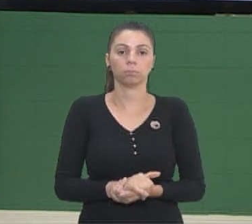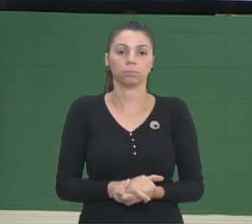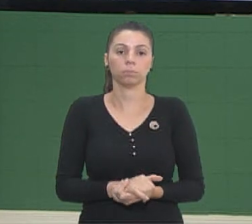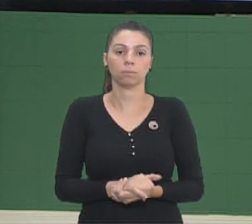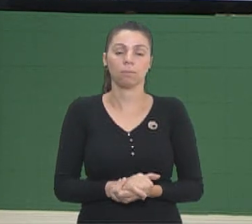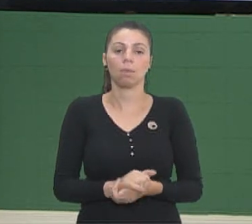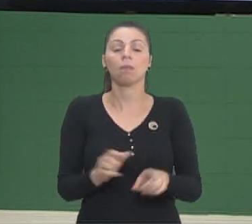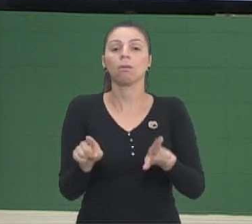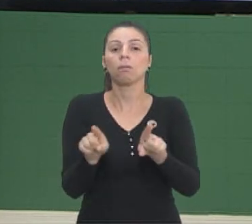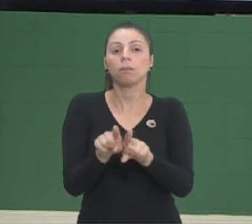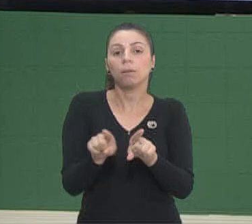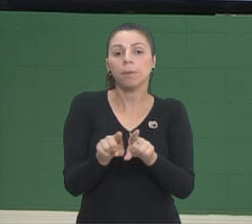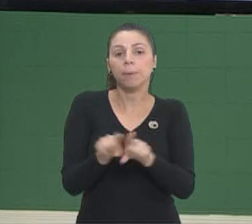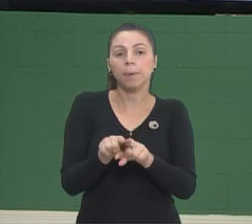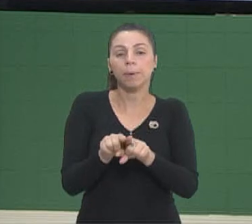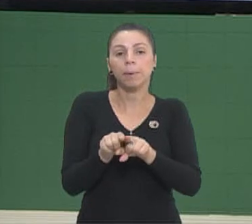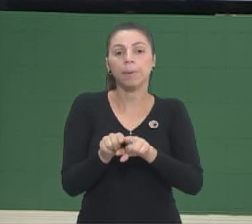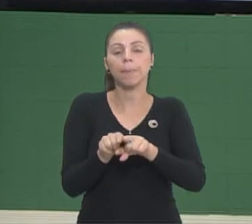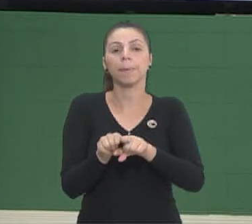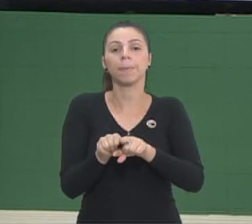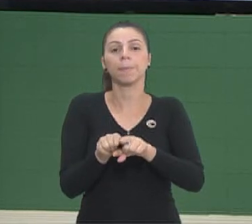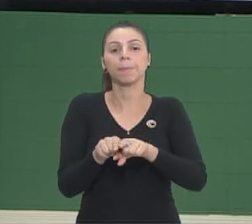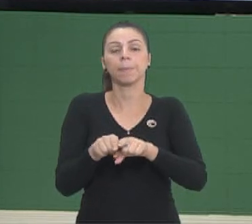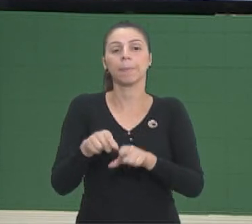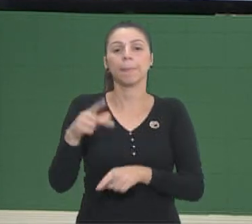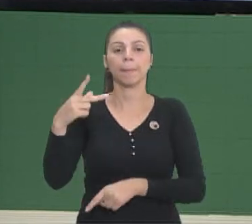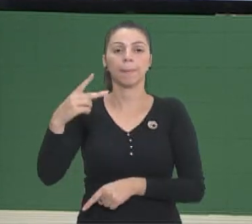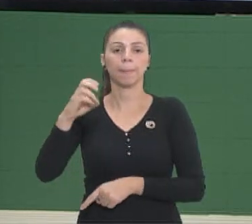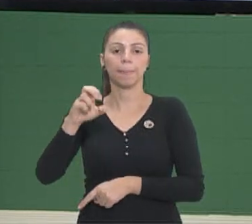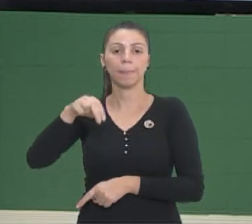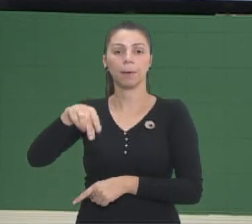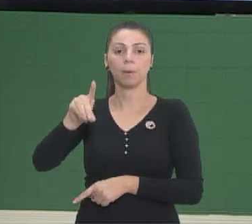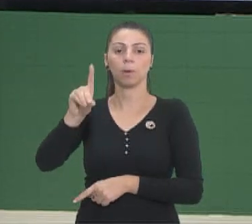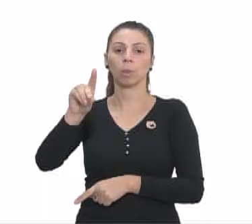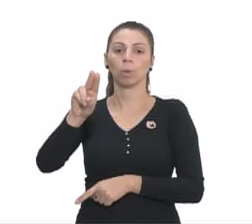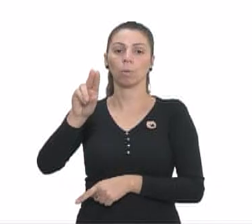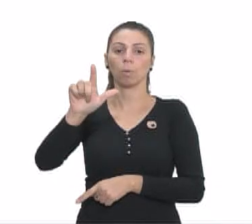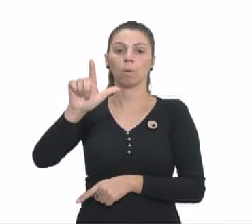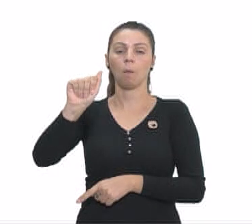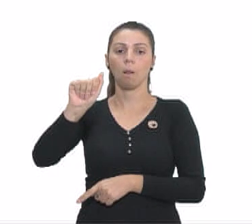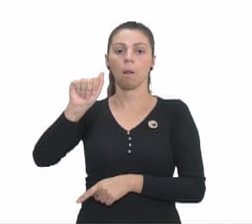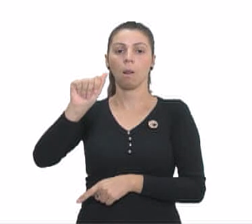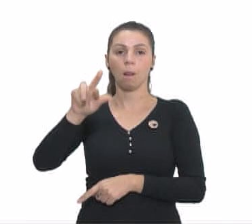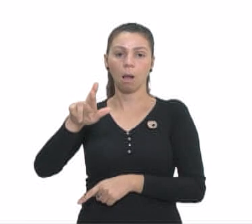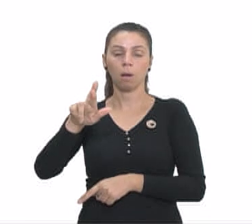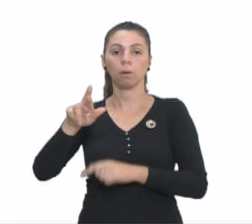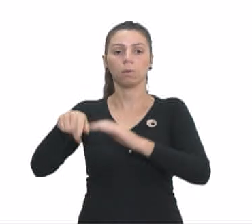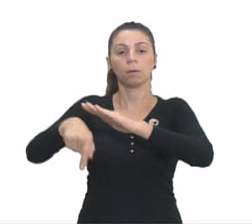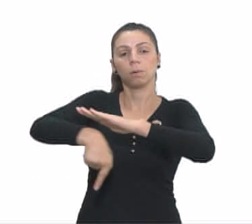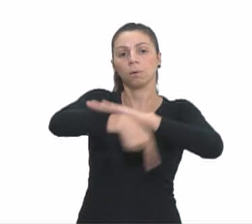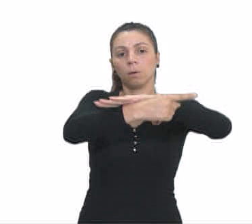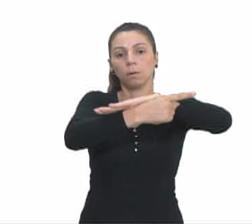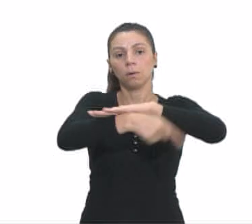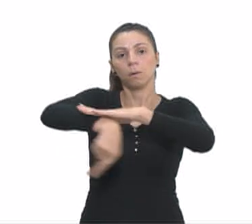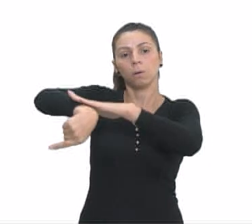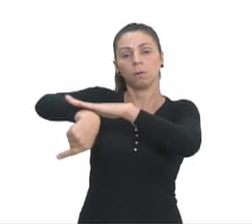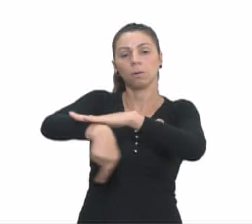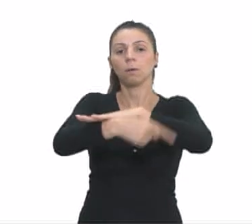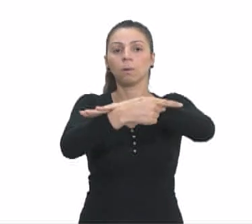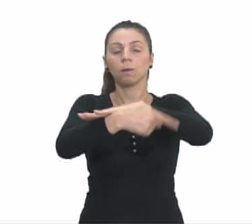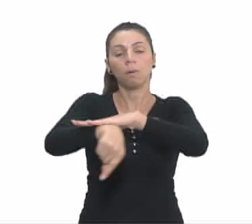Temos o movimento pendular. Refere-se à saída de pessoa da sua cidade de residência